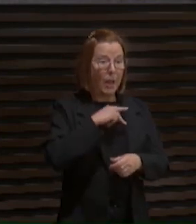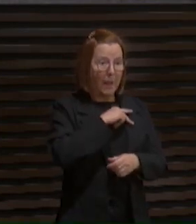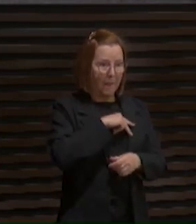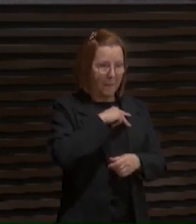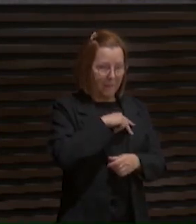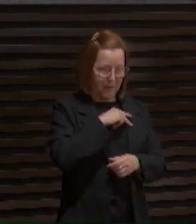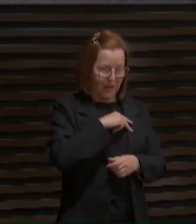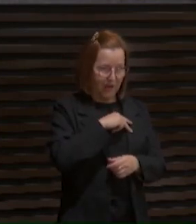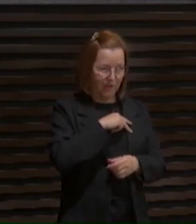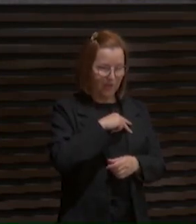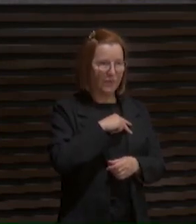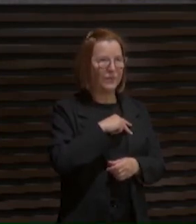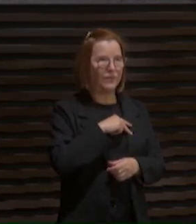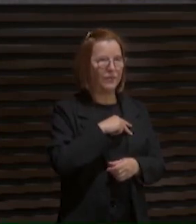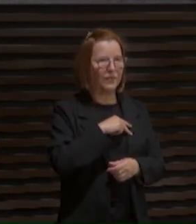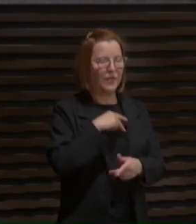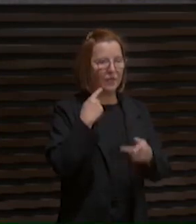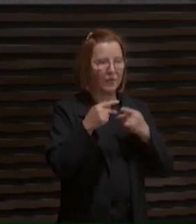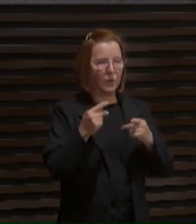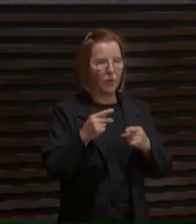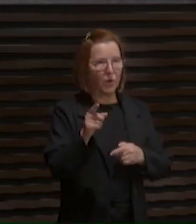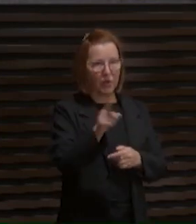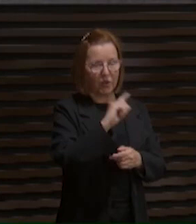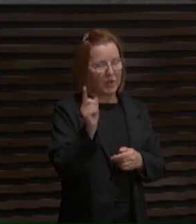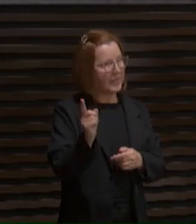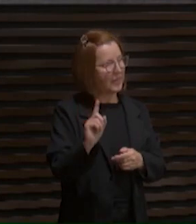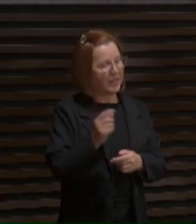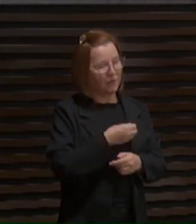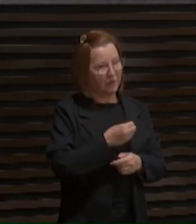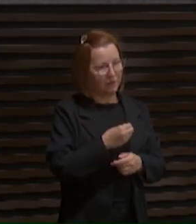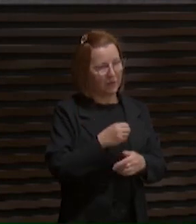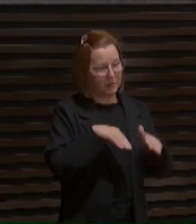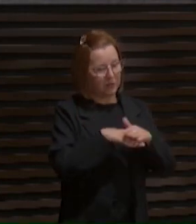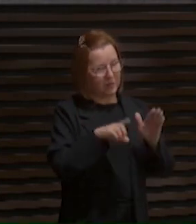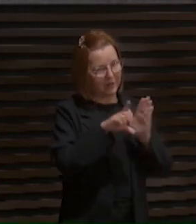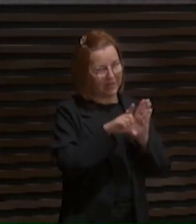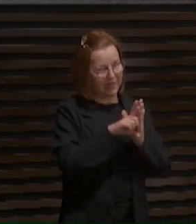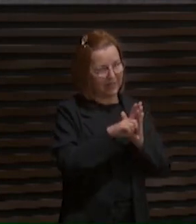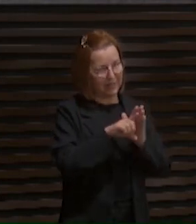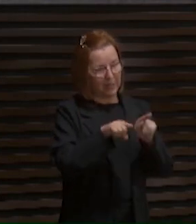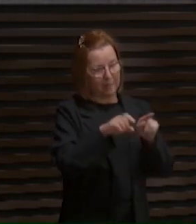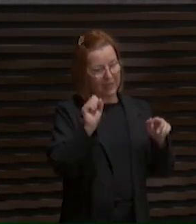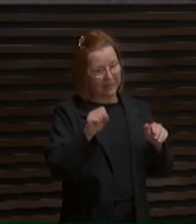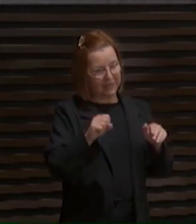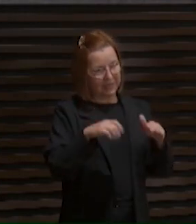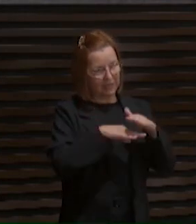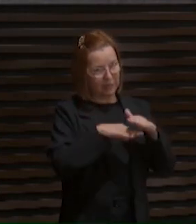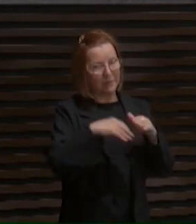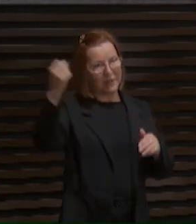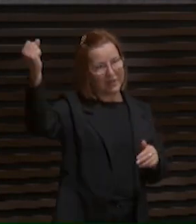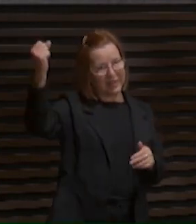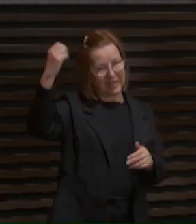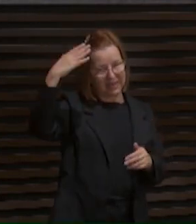estamos debaixo da graça? Qual que é a intenção dele? Essa é justamente a explicação do